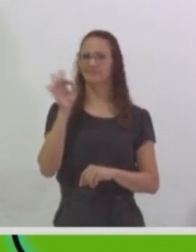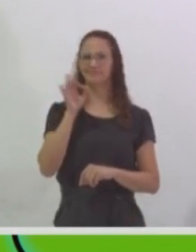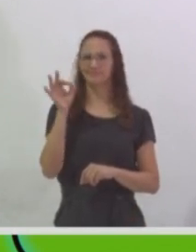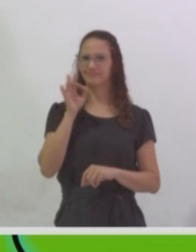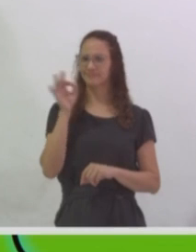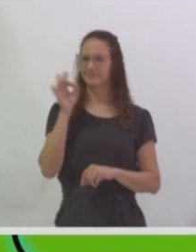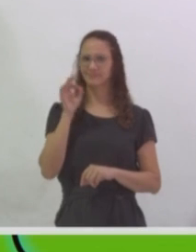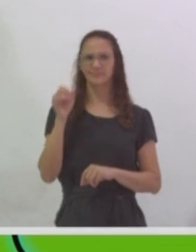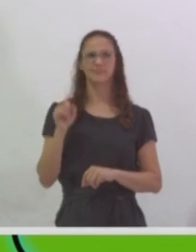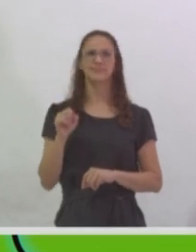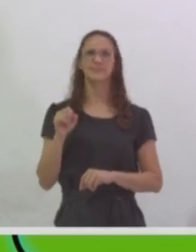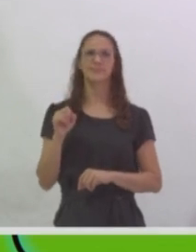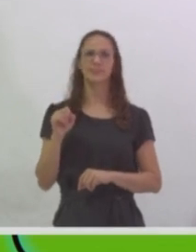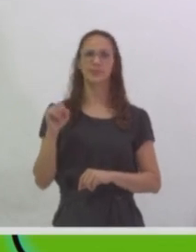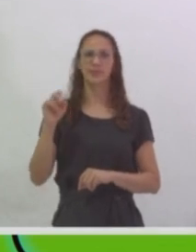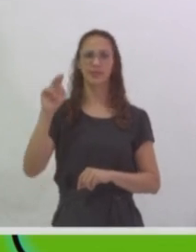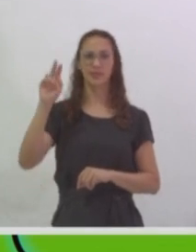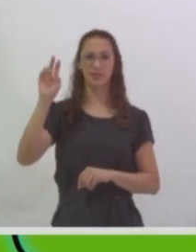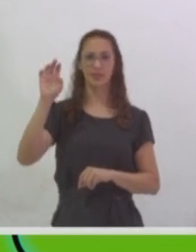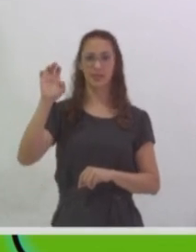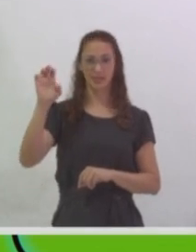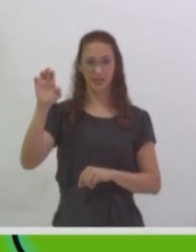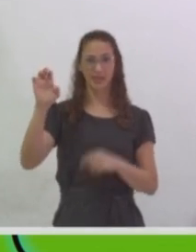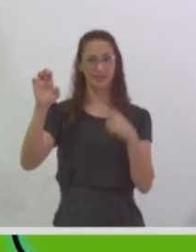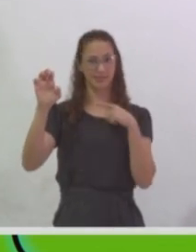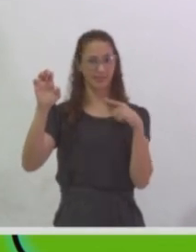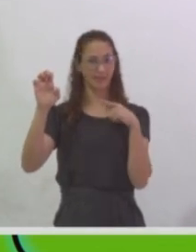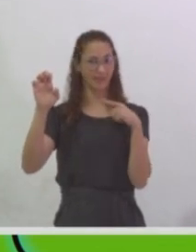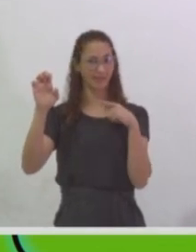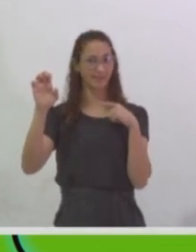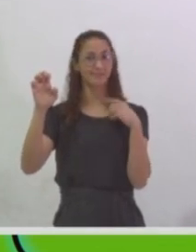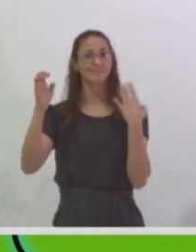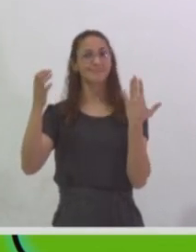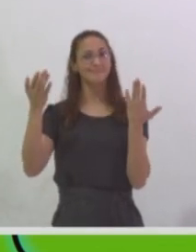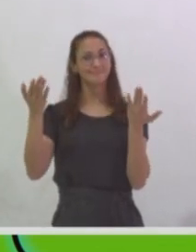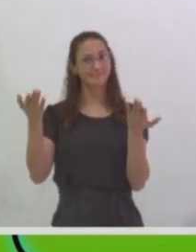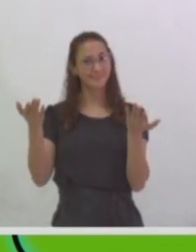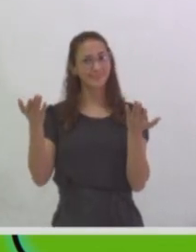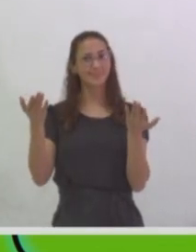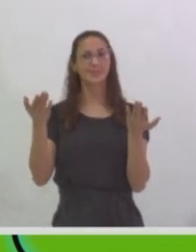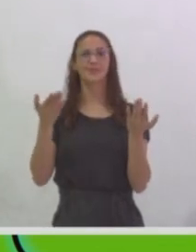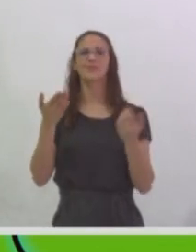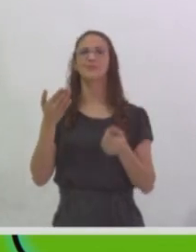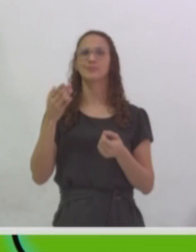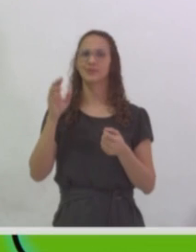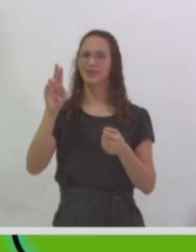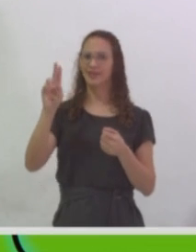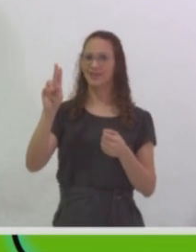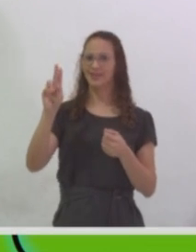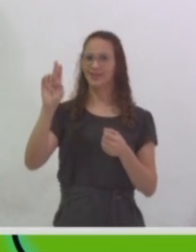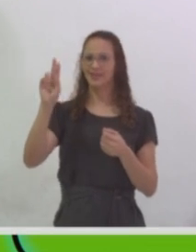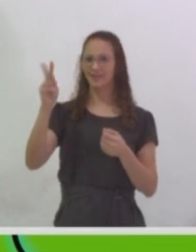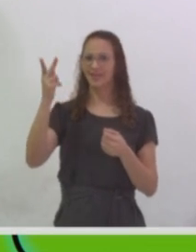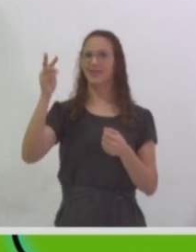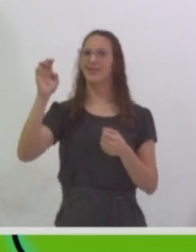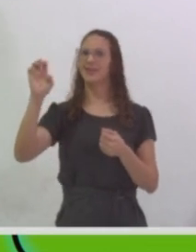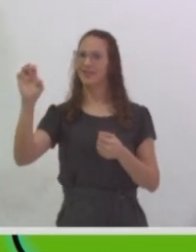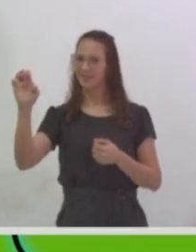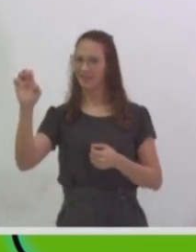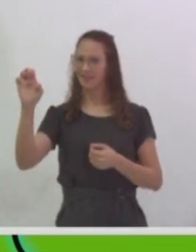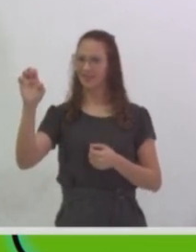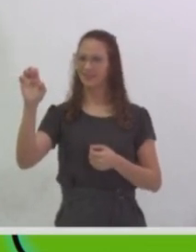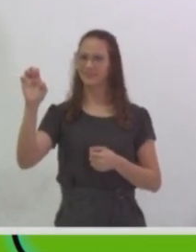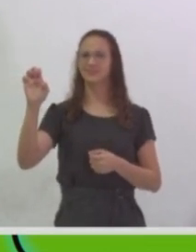do H tem a letra E, a formação da sílaba será E. Então, H com E,